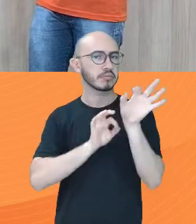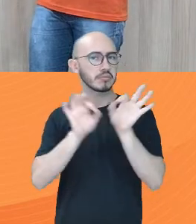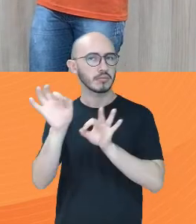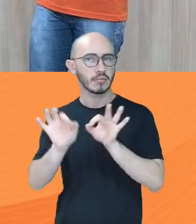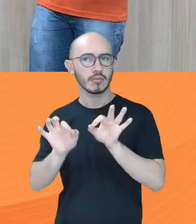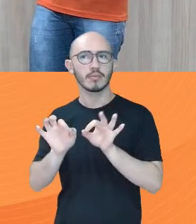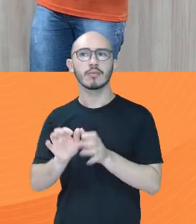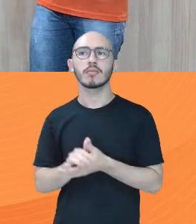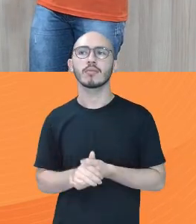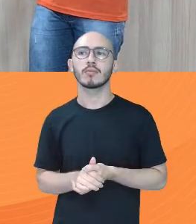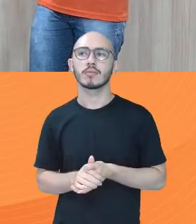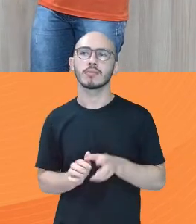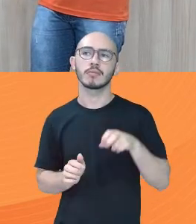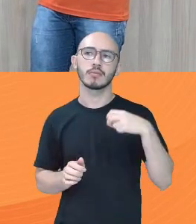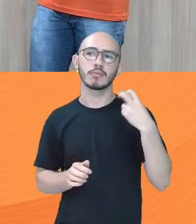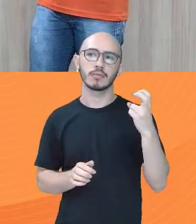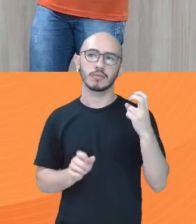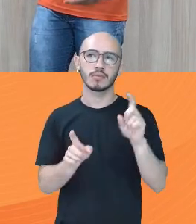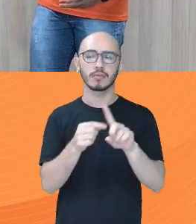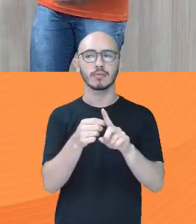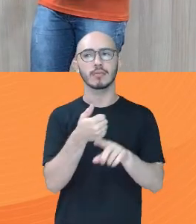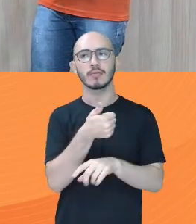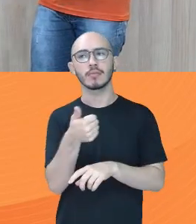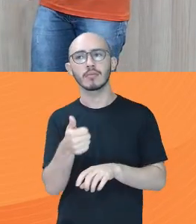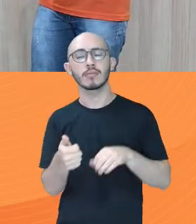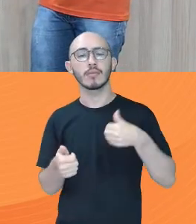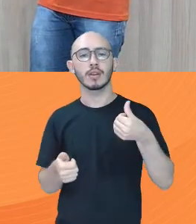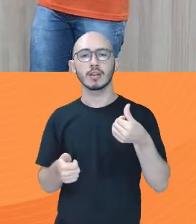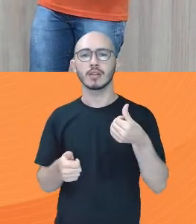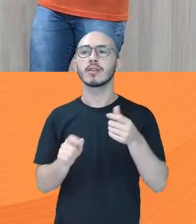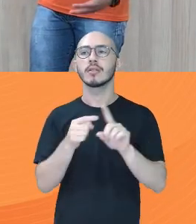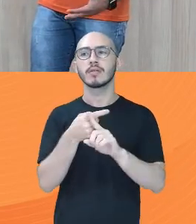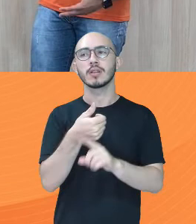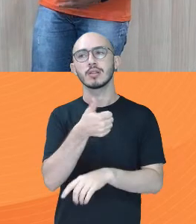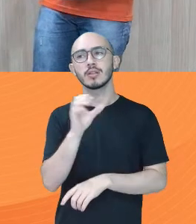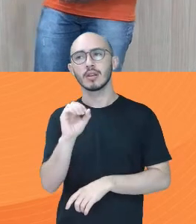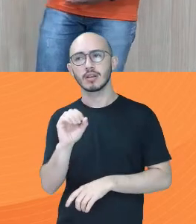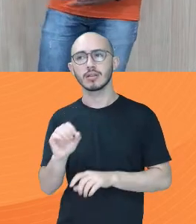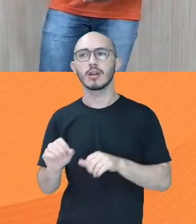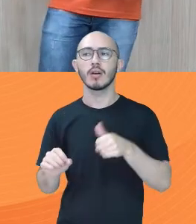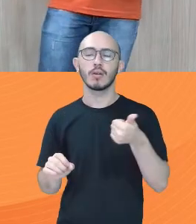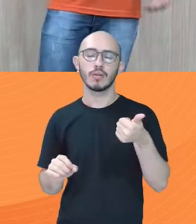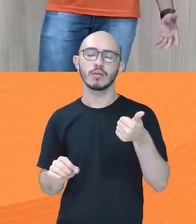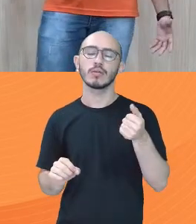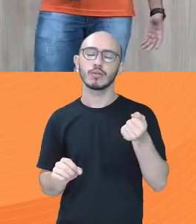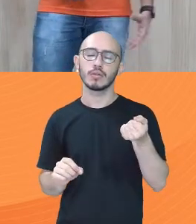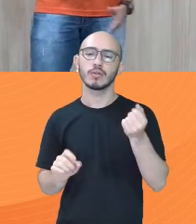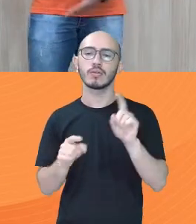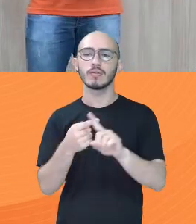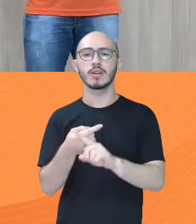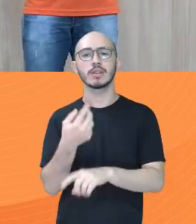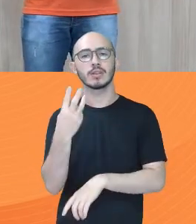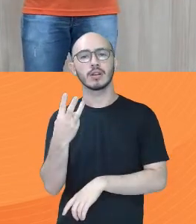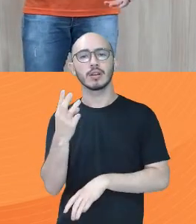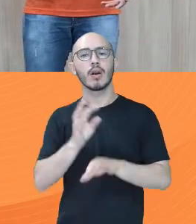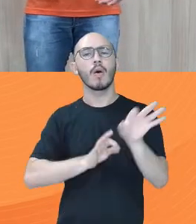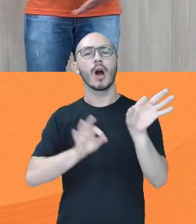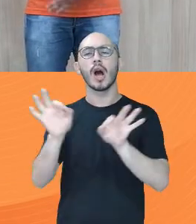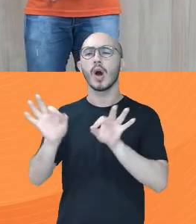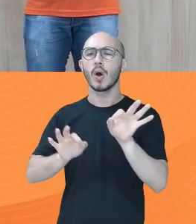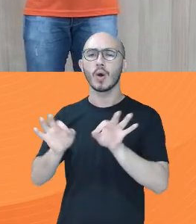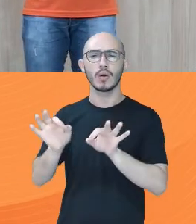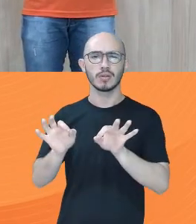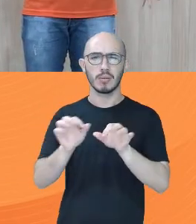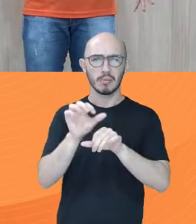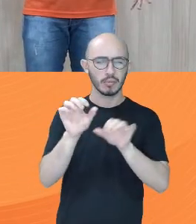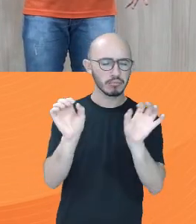11, 10 vezes 6, 7 vezes 8 e 8 vezes 3. Lembre-se que a ordem da multiplicação aí não